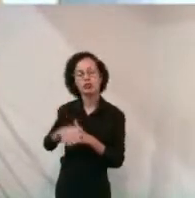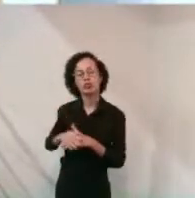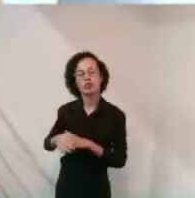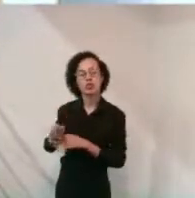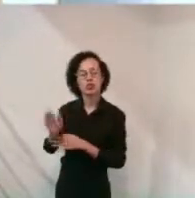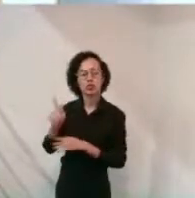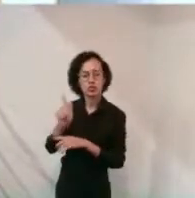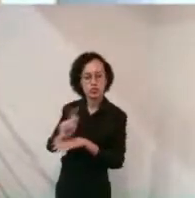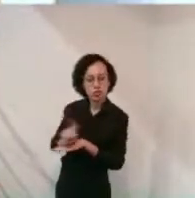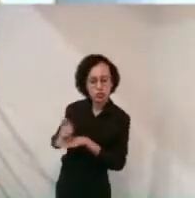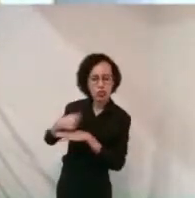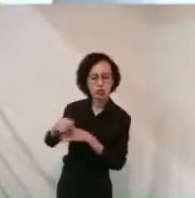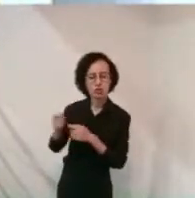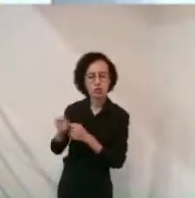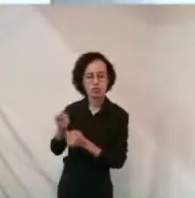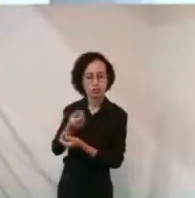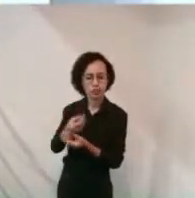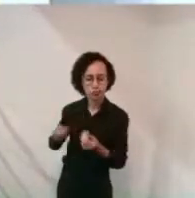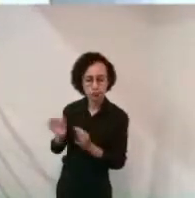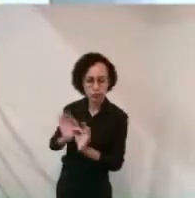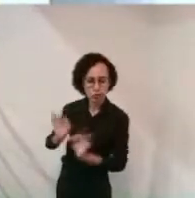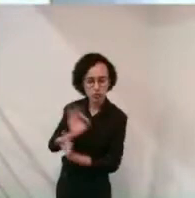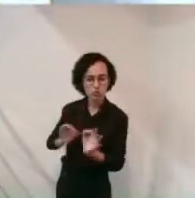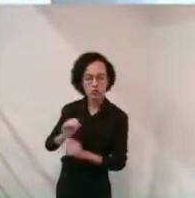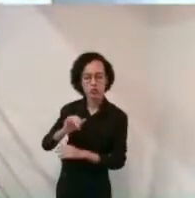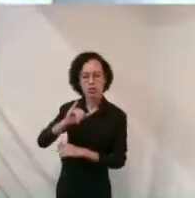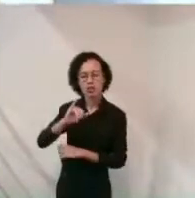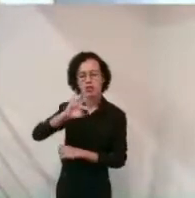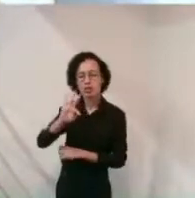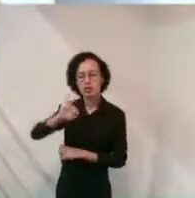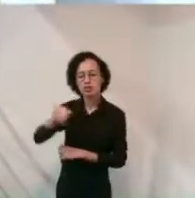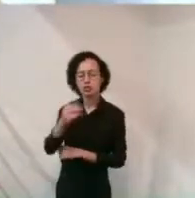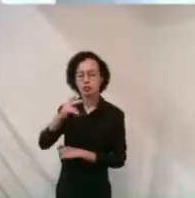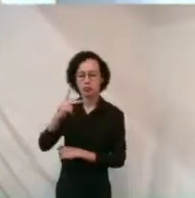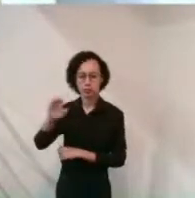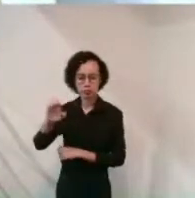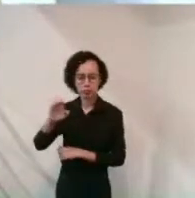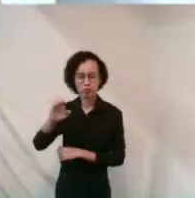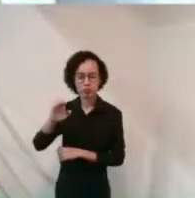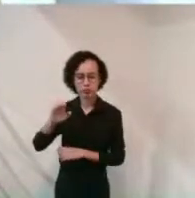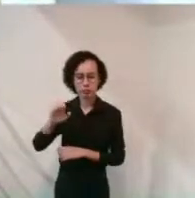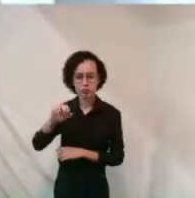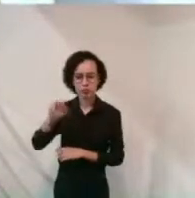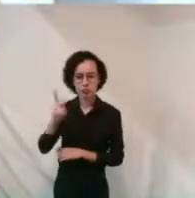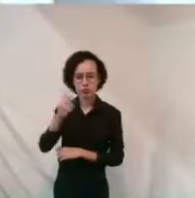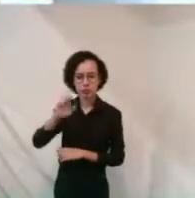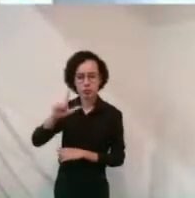Gestão de Dados do TJPE, Dr. Hélio Braz Mendes.